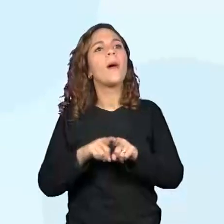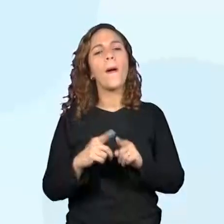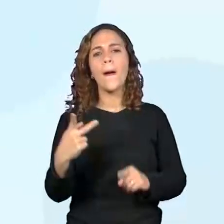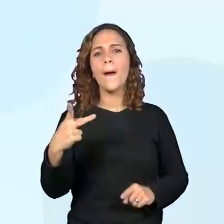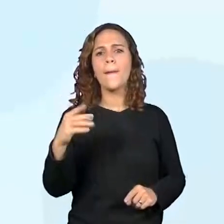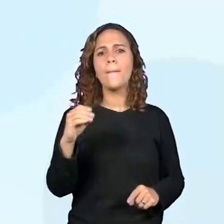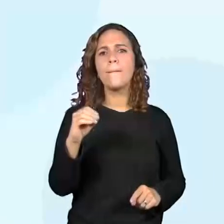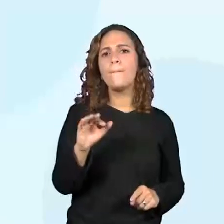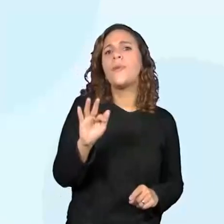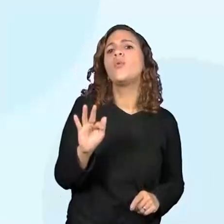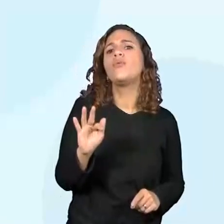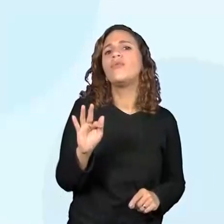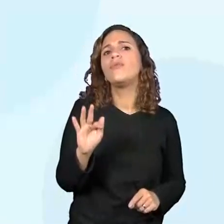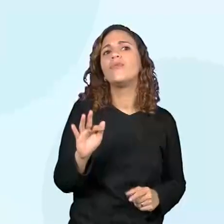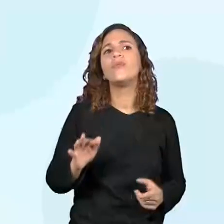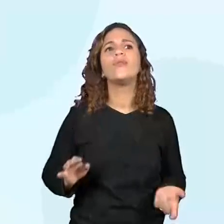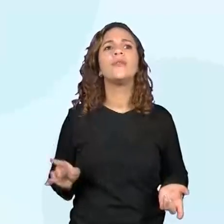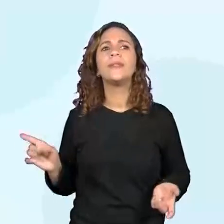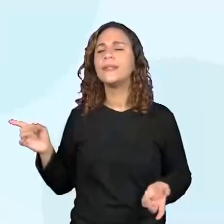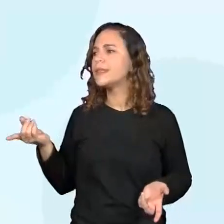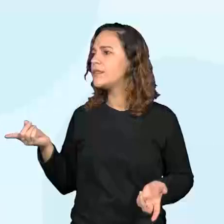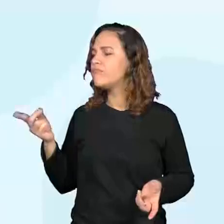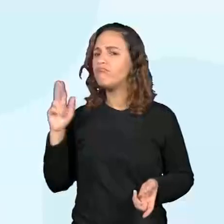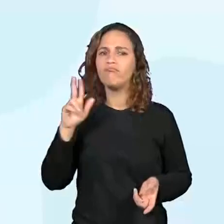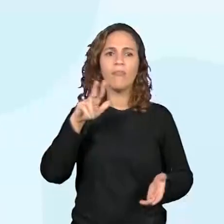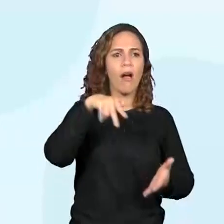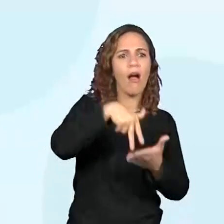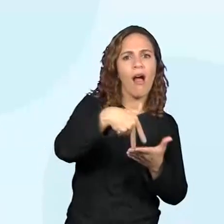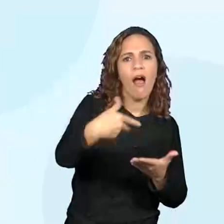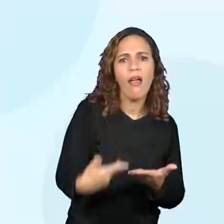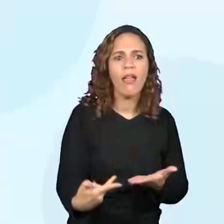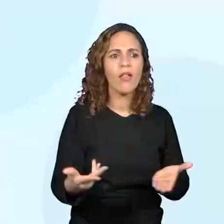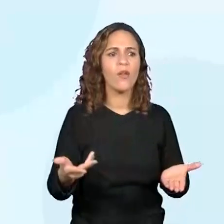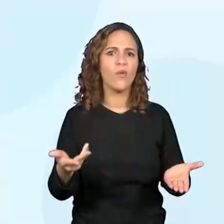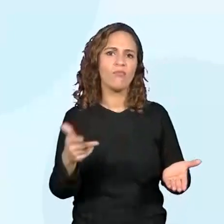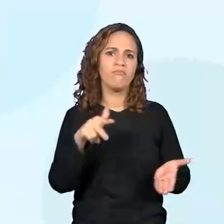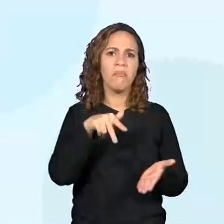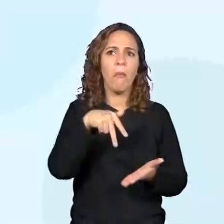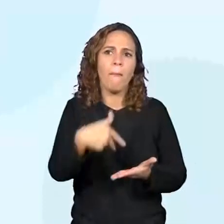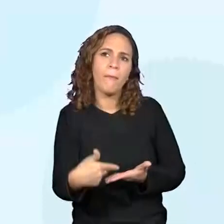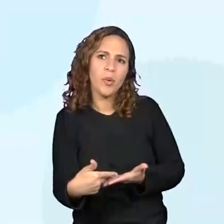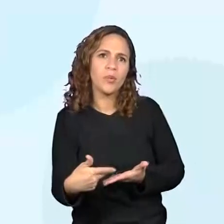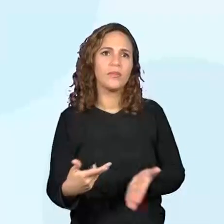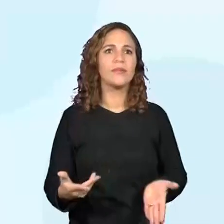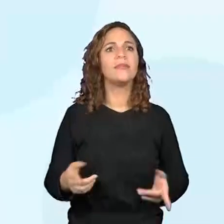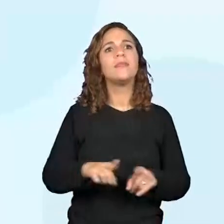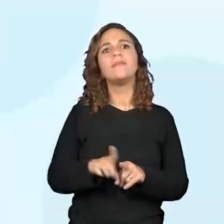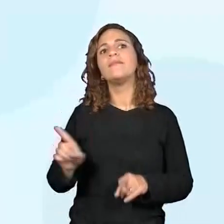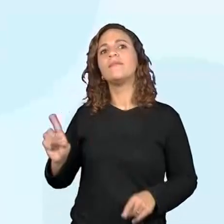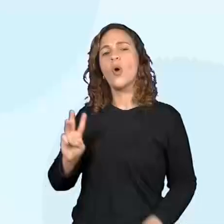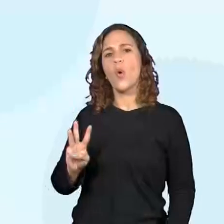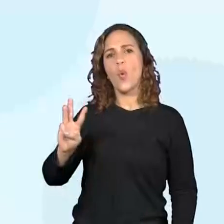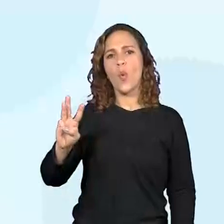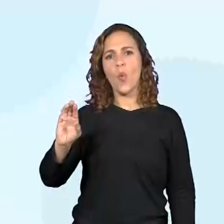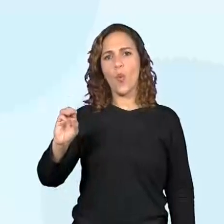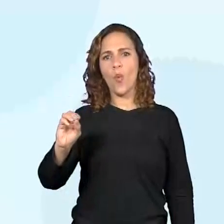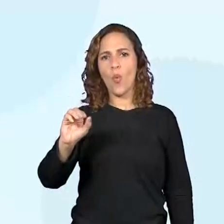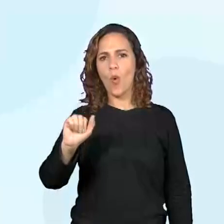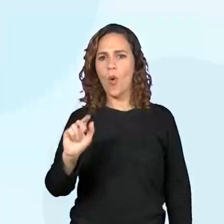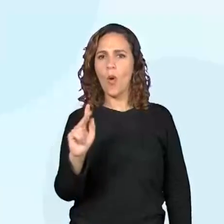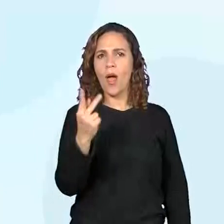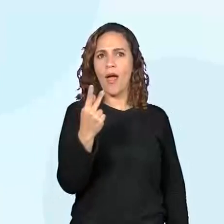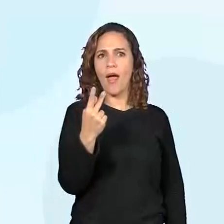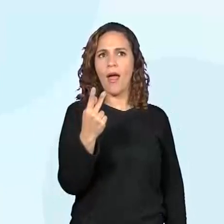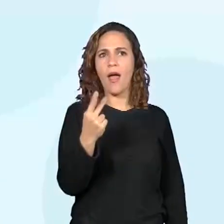Puf. Puf. Caiu lá uma quedinha. Uma quedinha. E esse último, professor?